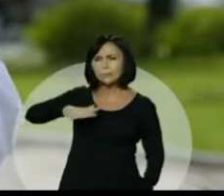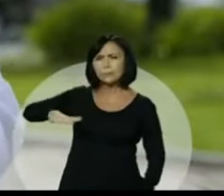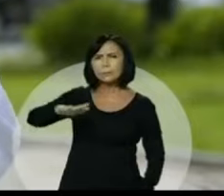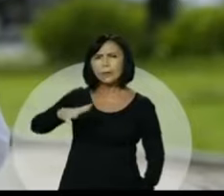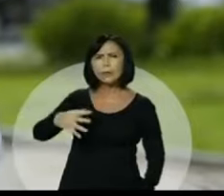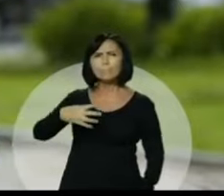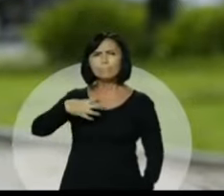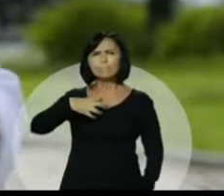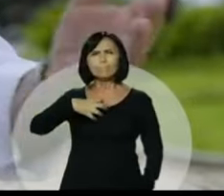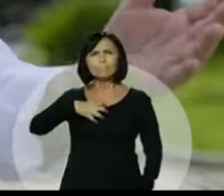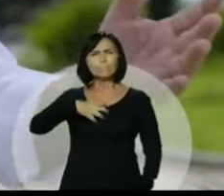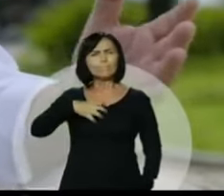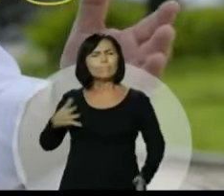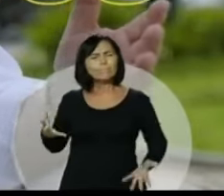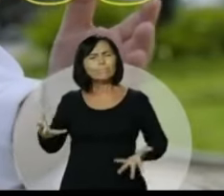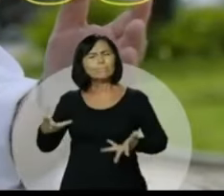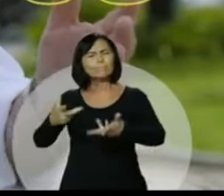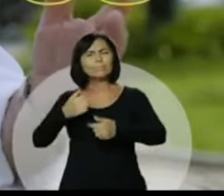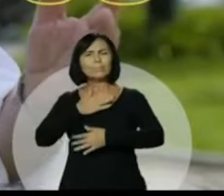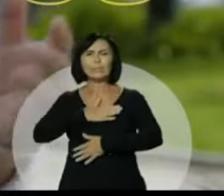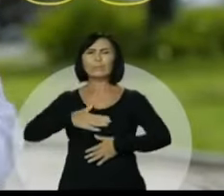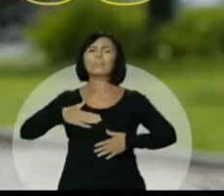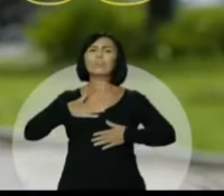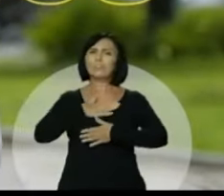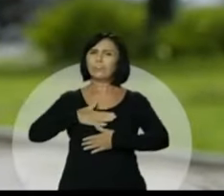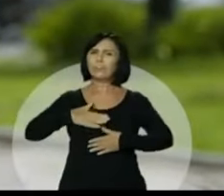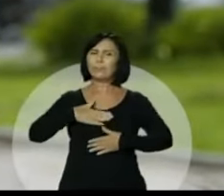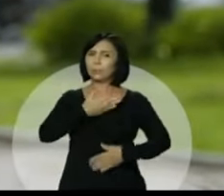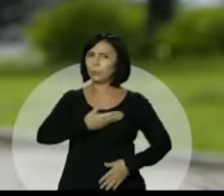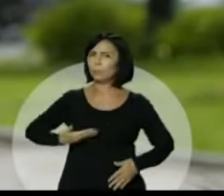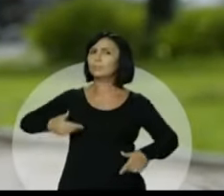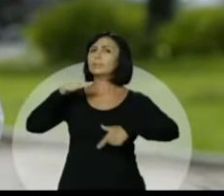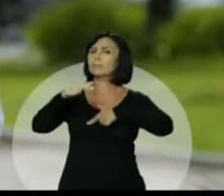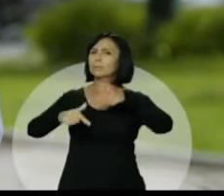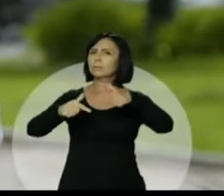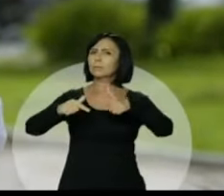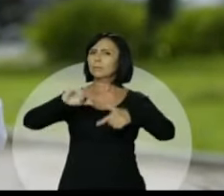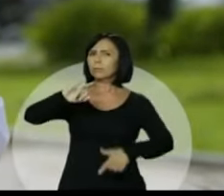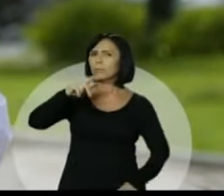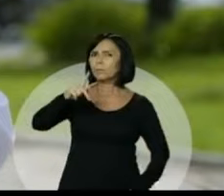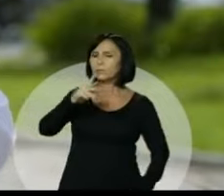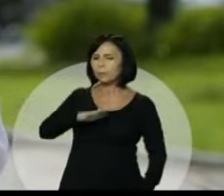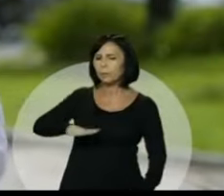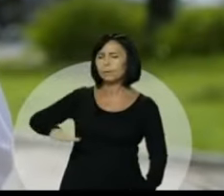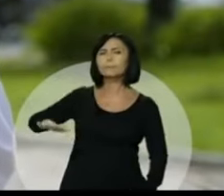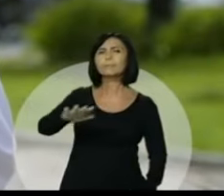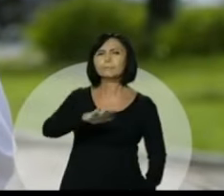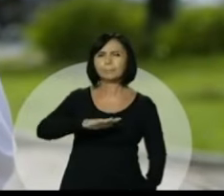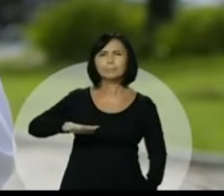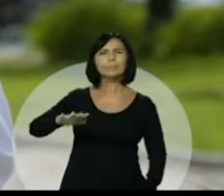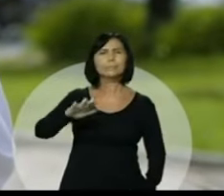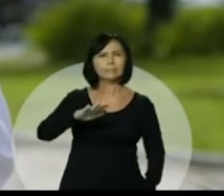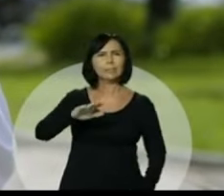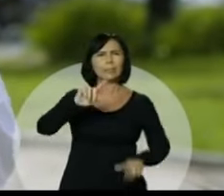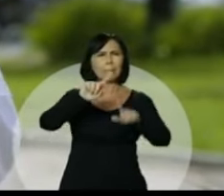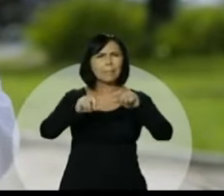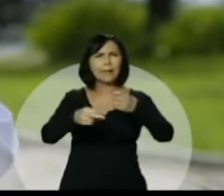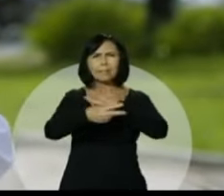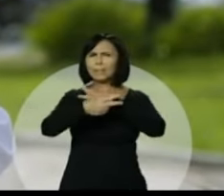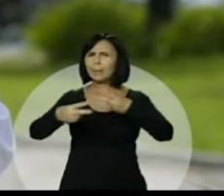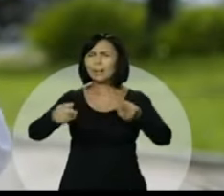recebe todos os paraibanos de braços abertos. E no nosso governo, a região metropolitana de João Pessoa vem recebendo